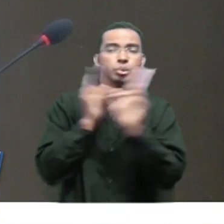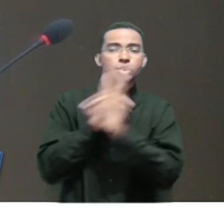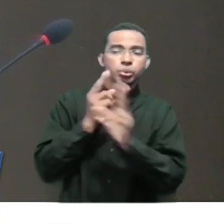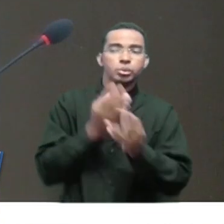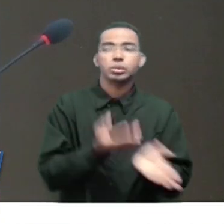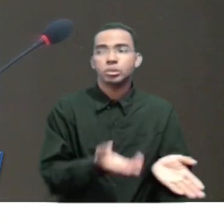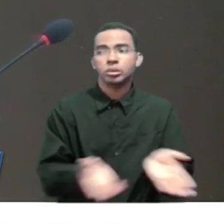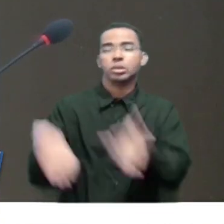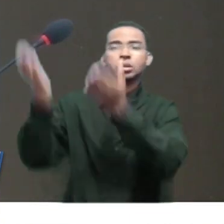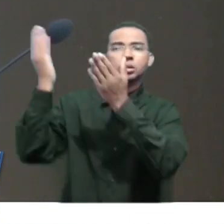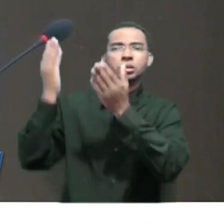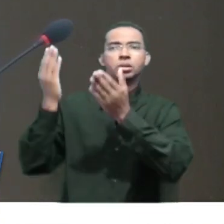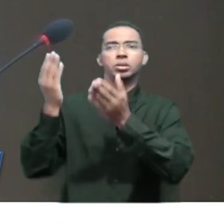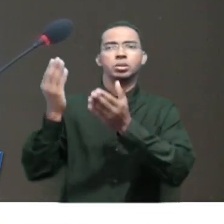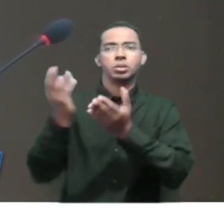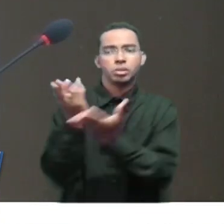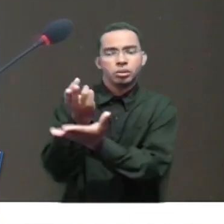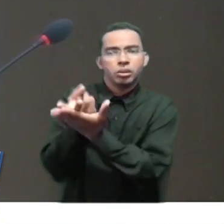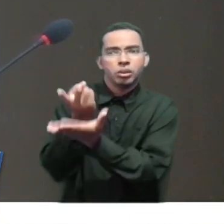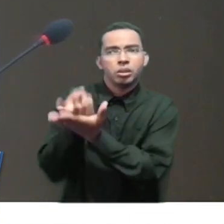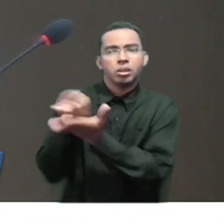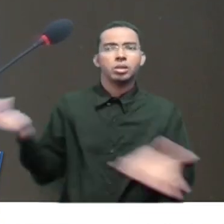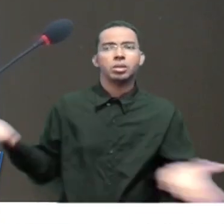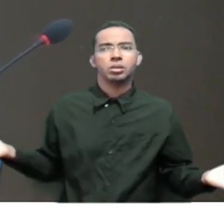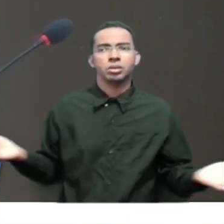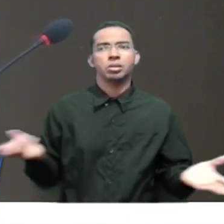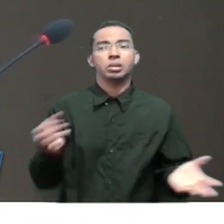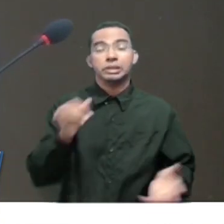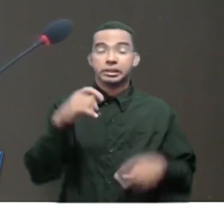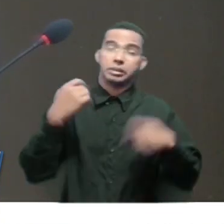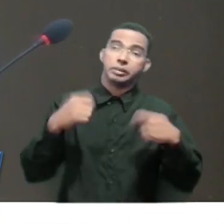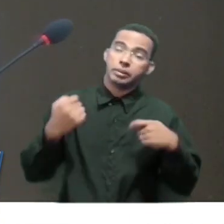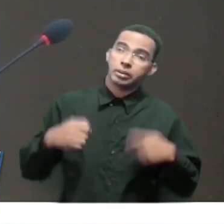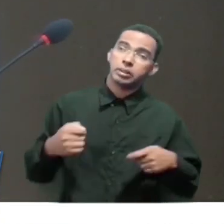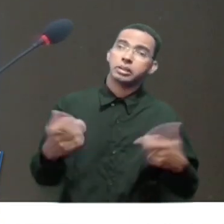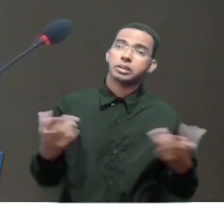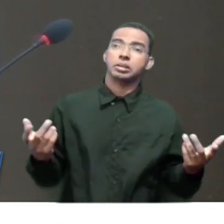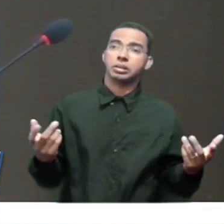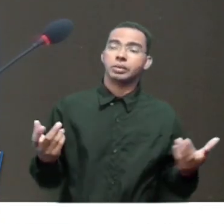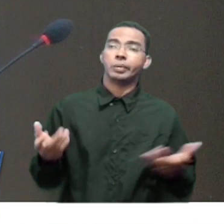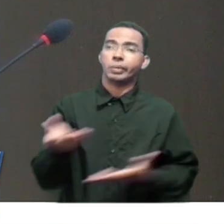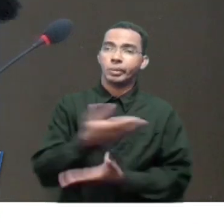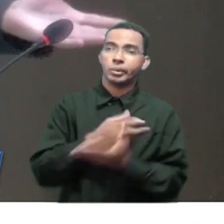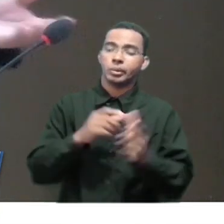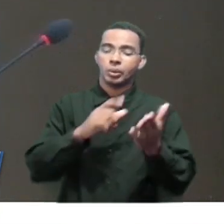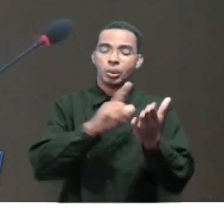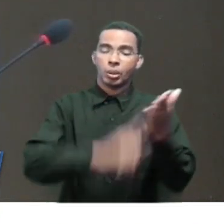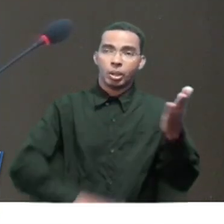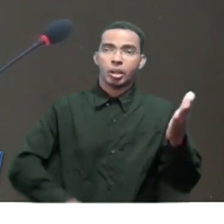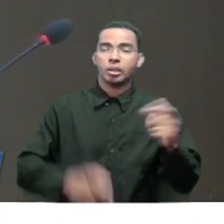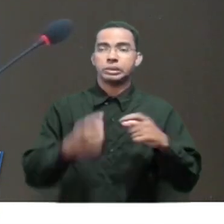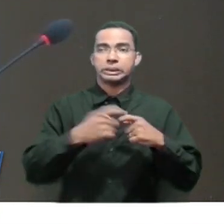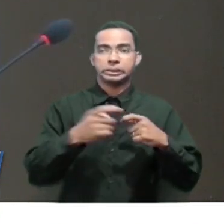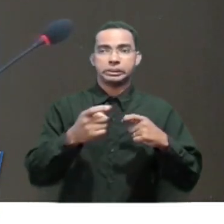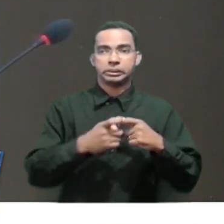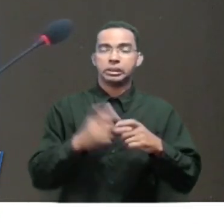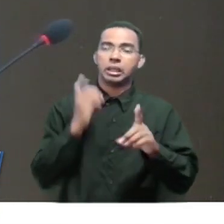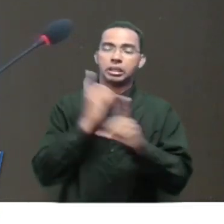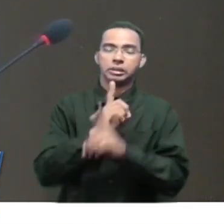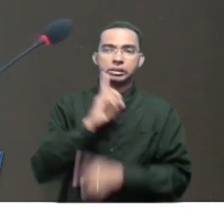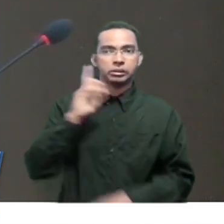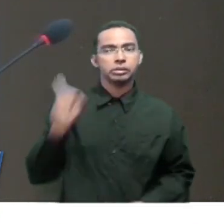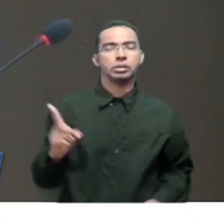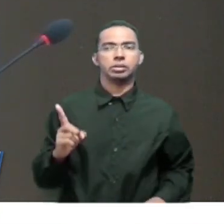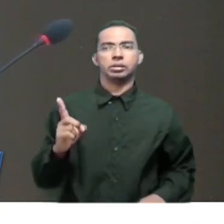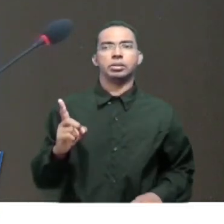para a internação, se caso necessário for, através de um laudo médico, que é atendido ali. Aí vai